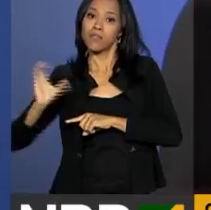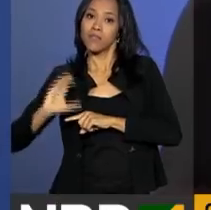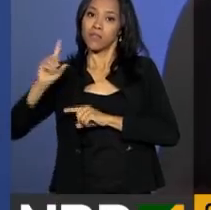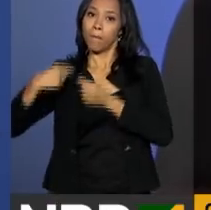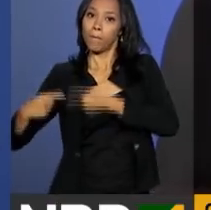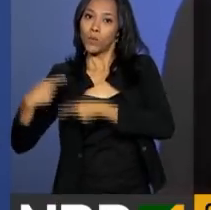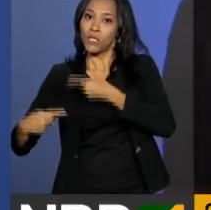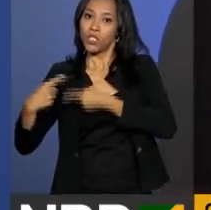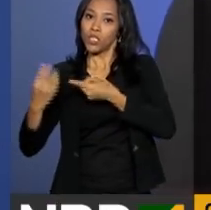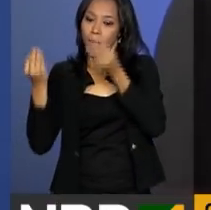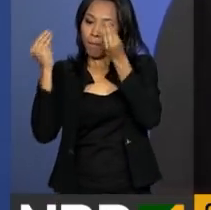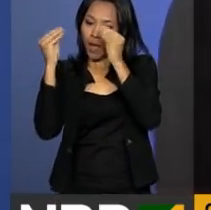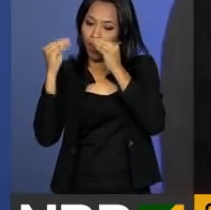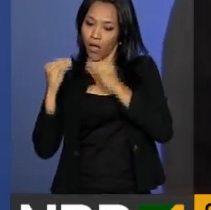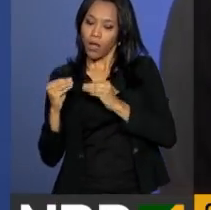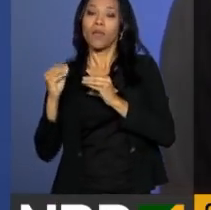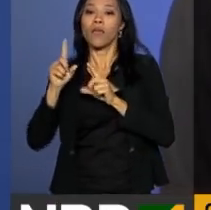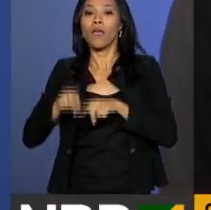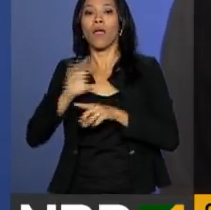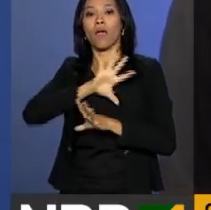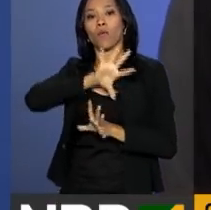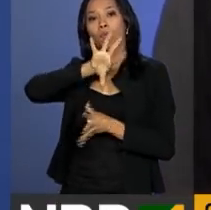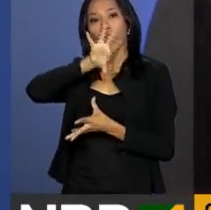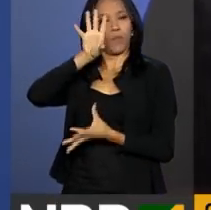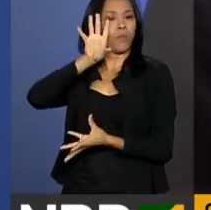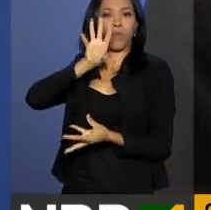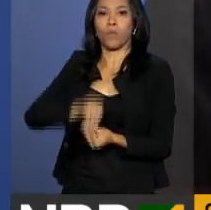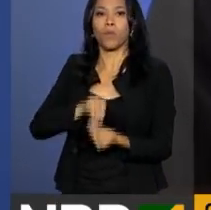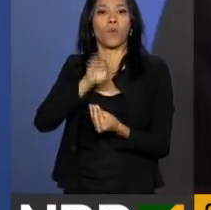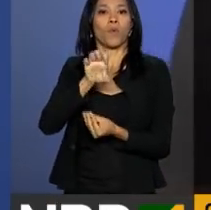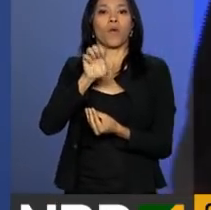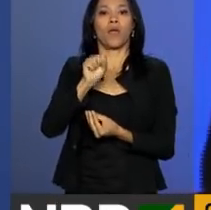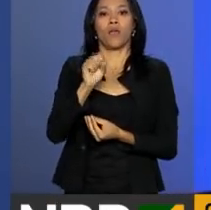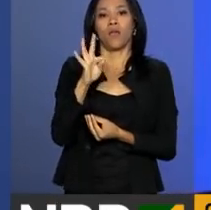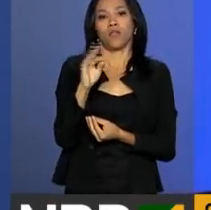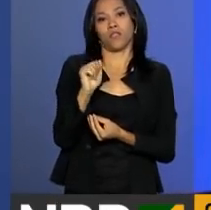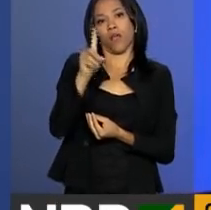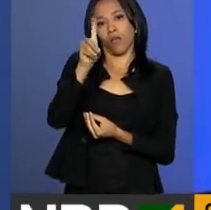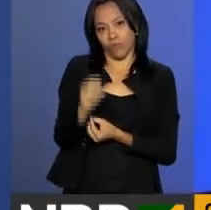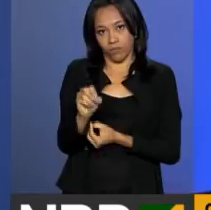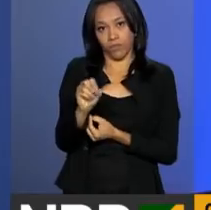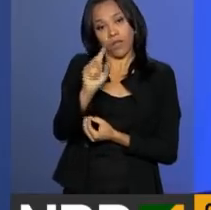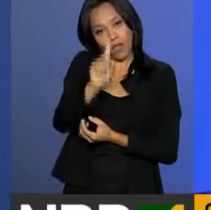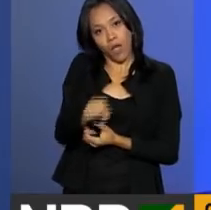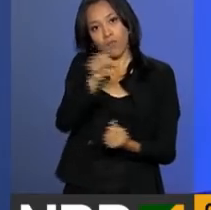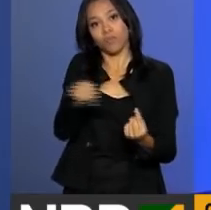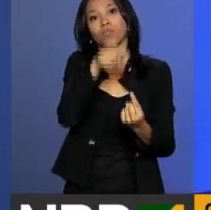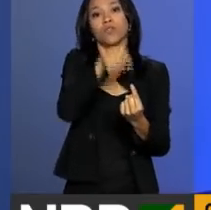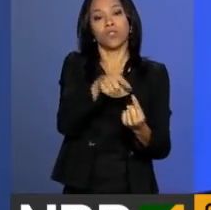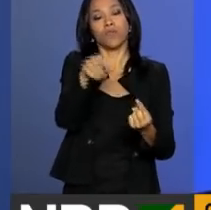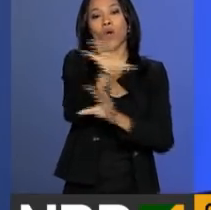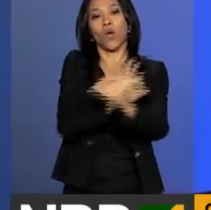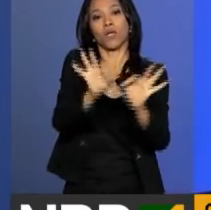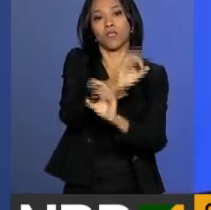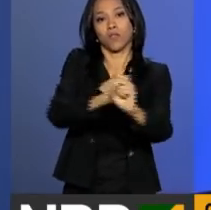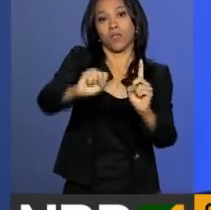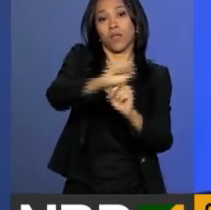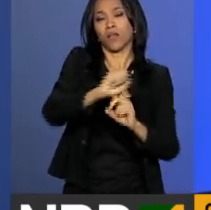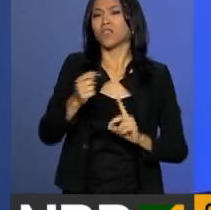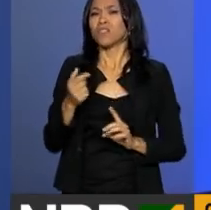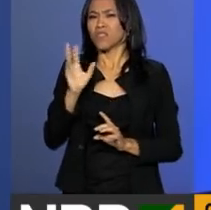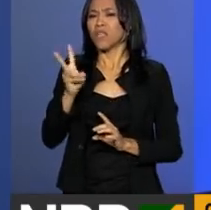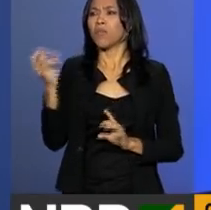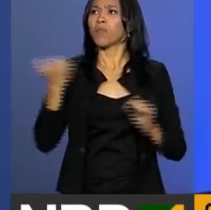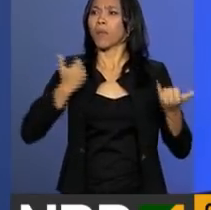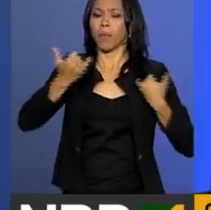estado essa idéia da constituição não é para organizar a sociedade é interessante de vez em quando eu ouço falar